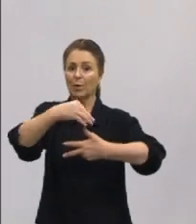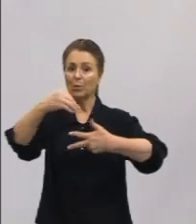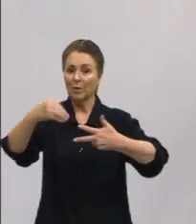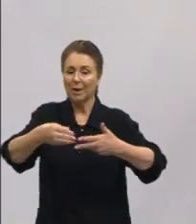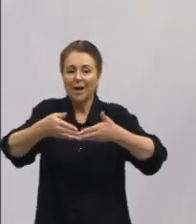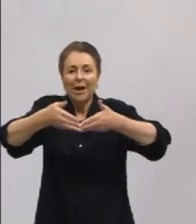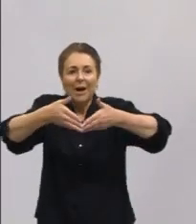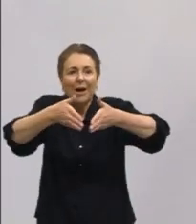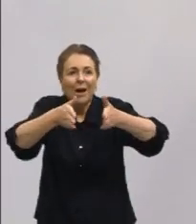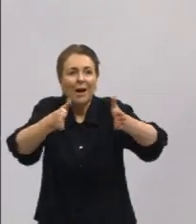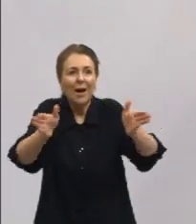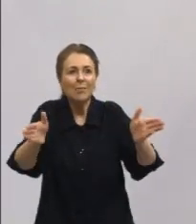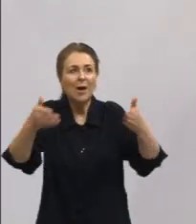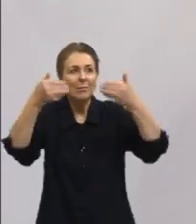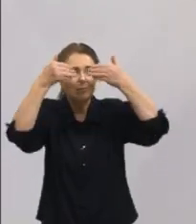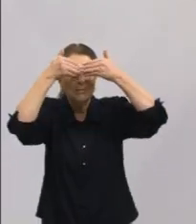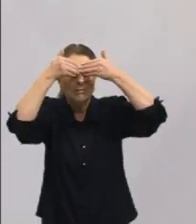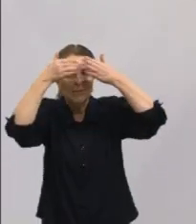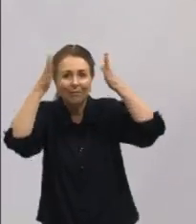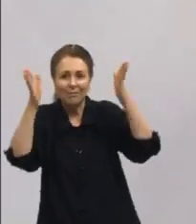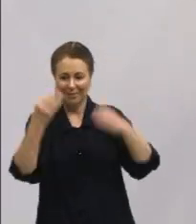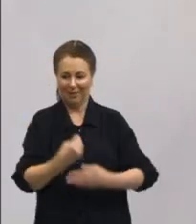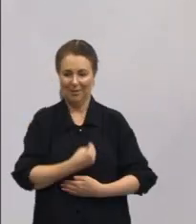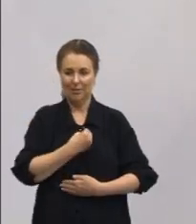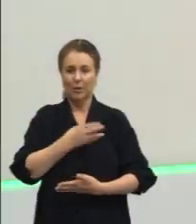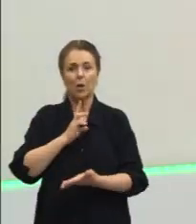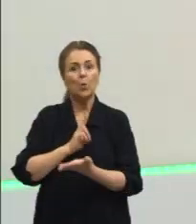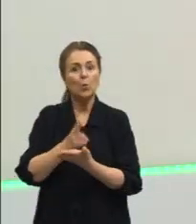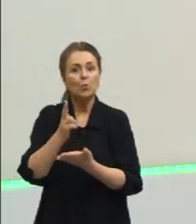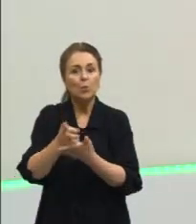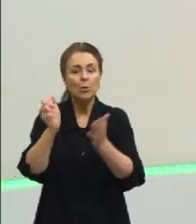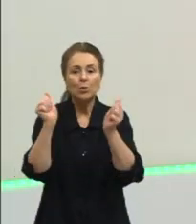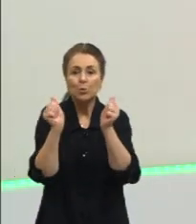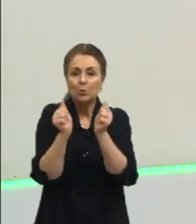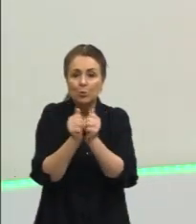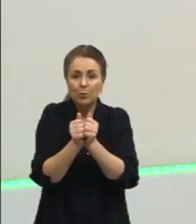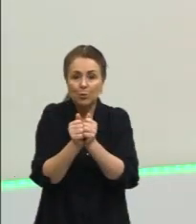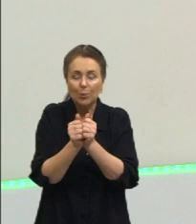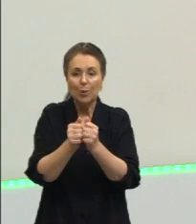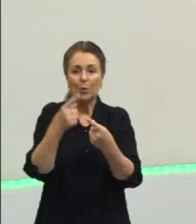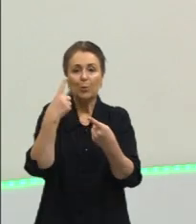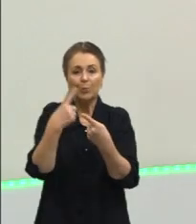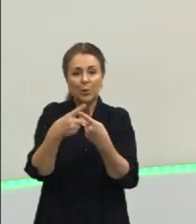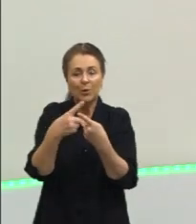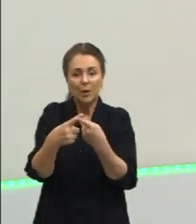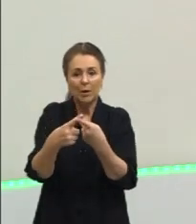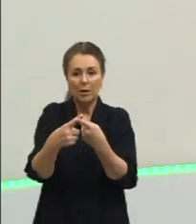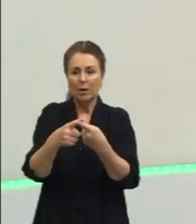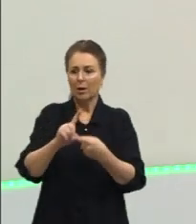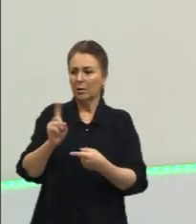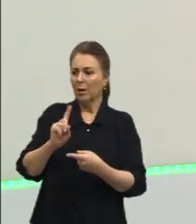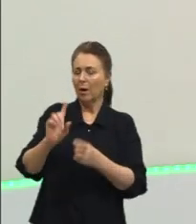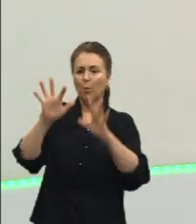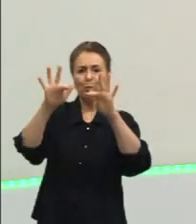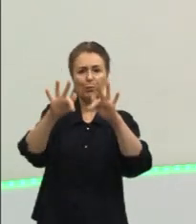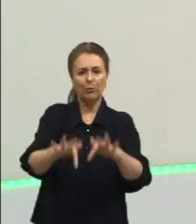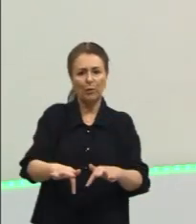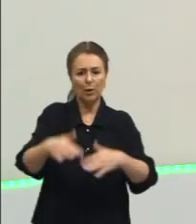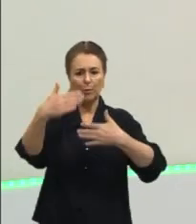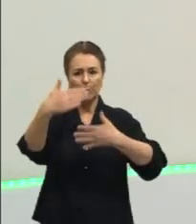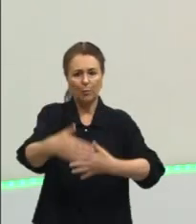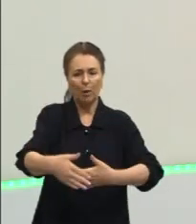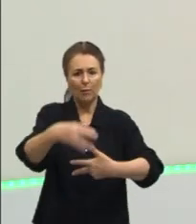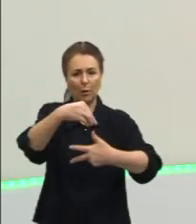portas para vocês no futuro e que continuemos acompanhando né Lu porque assim ó não é porque foi feita a prova que